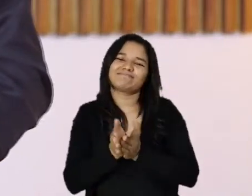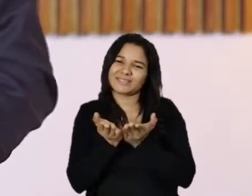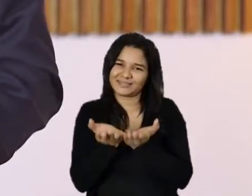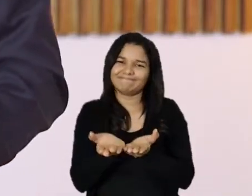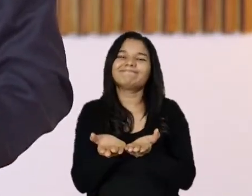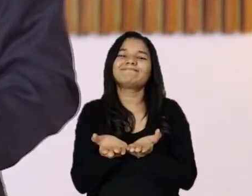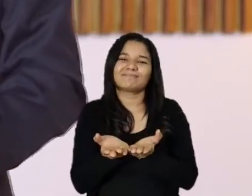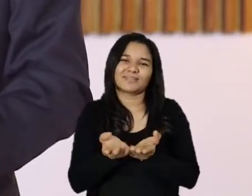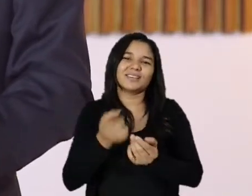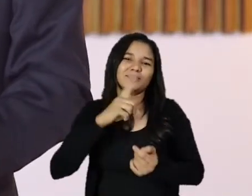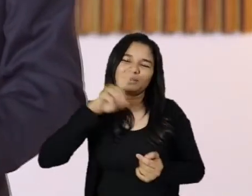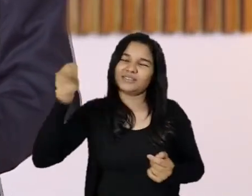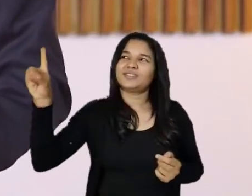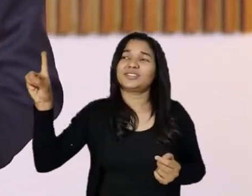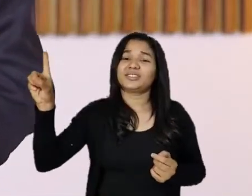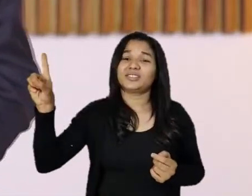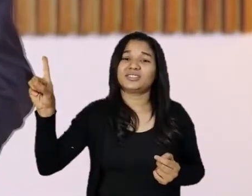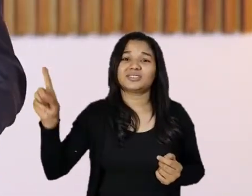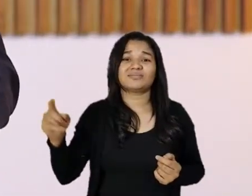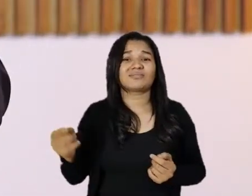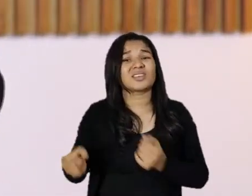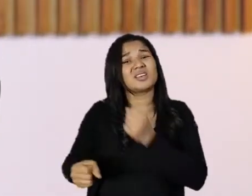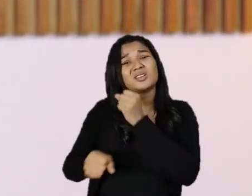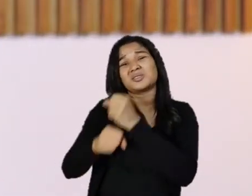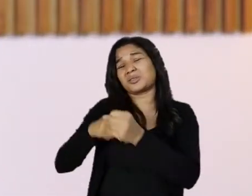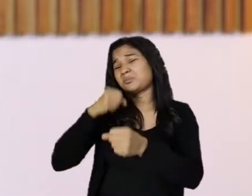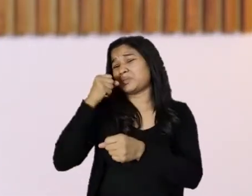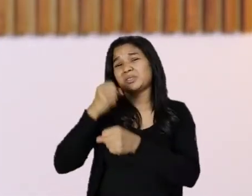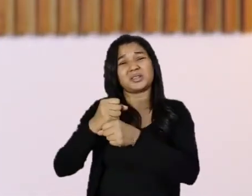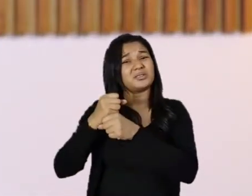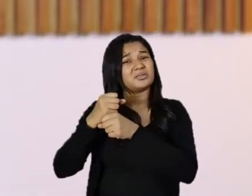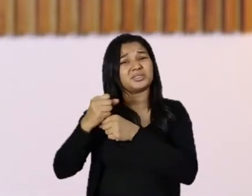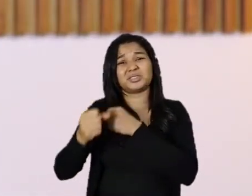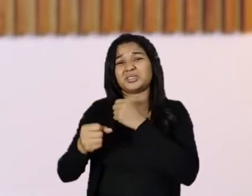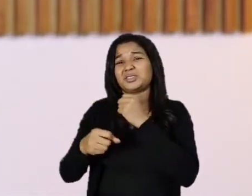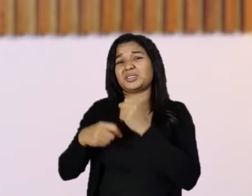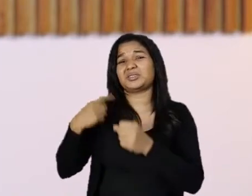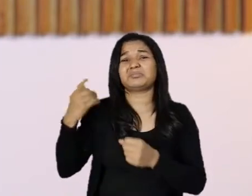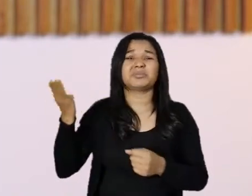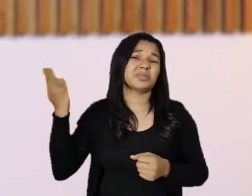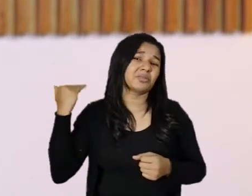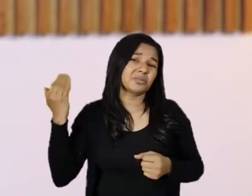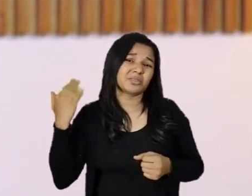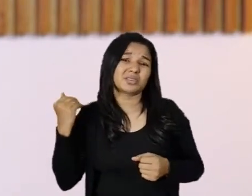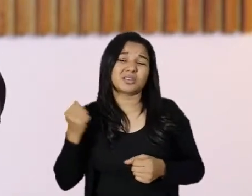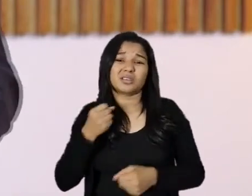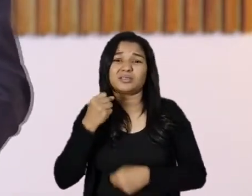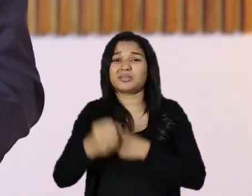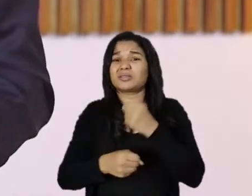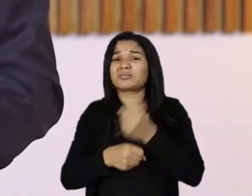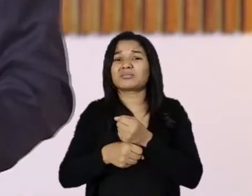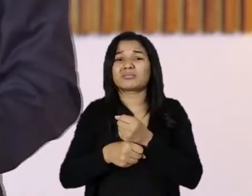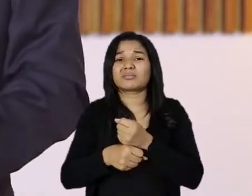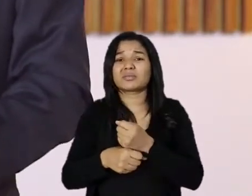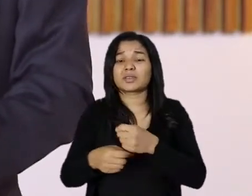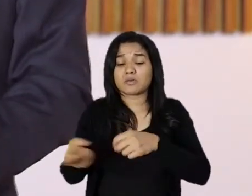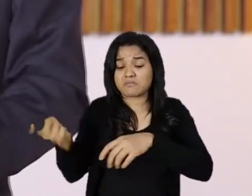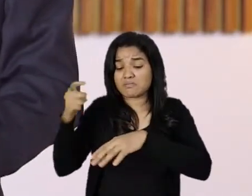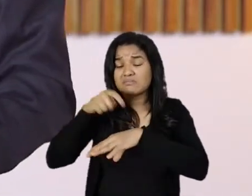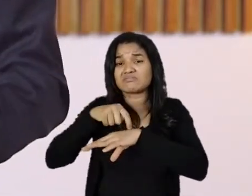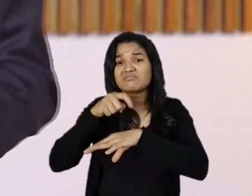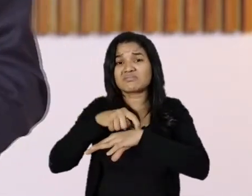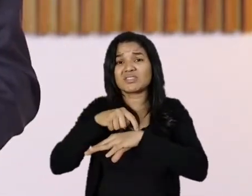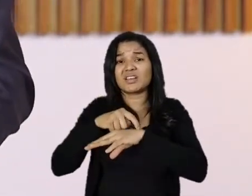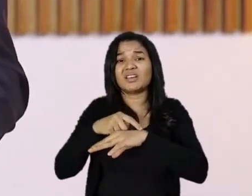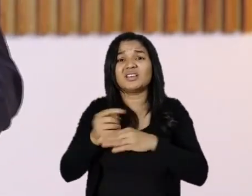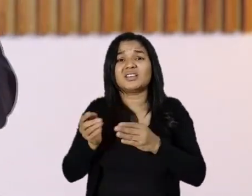passaram os anos, se passaram os dias, os anos, e chegou o momento onde Noé entrou dentro da arca. Porque Jesus disse